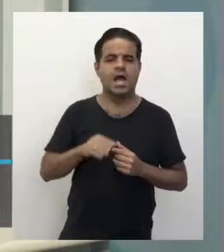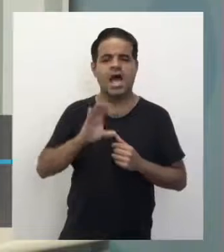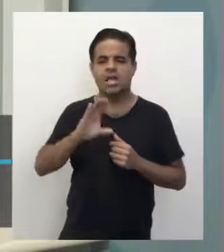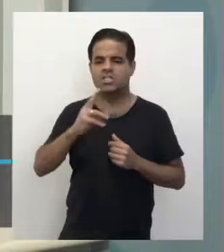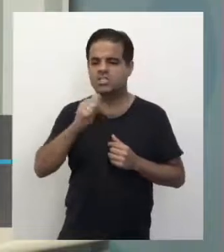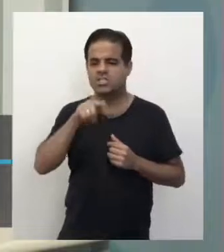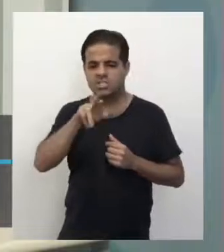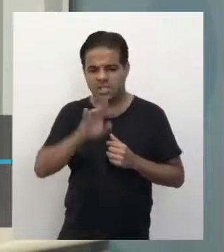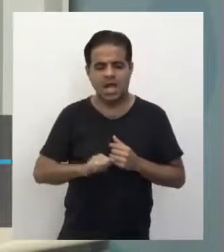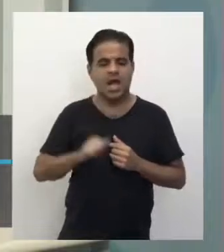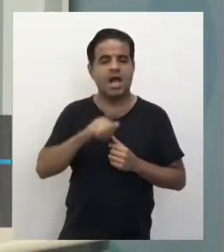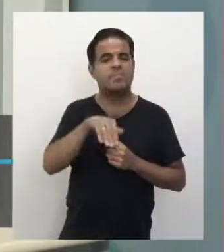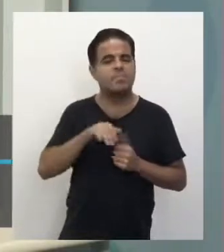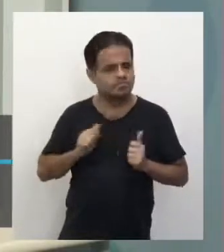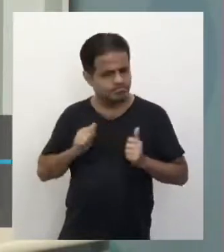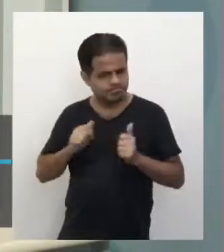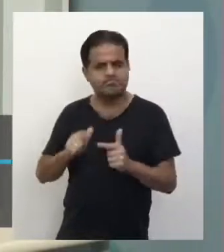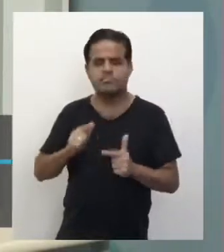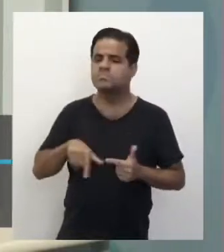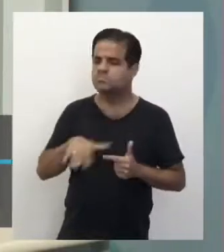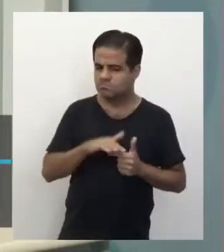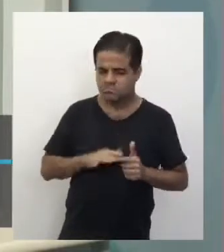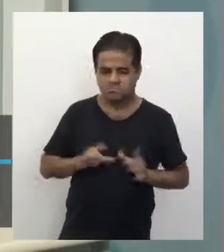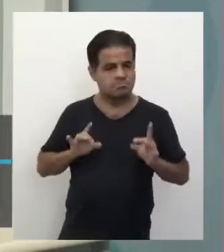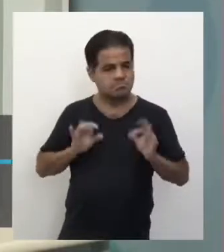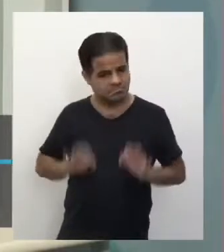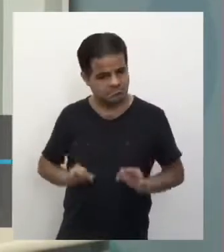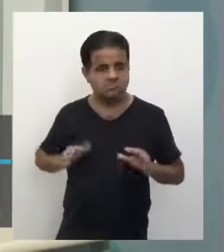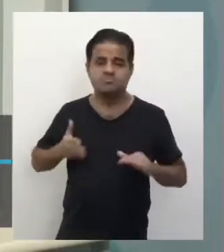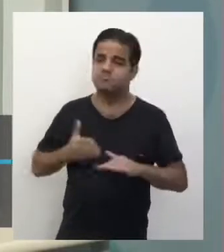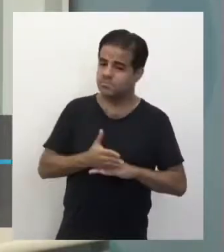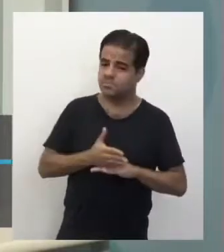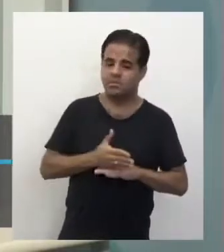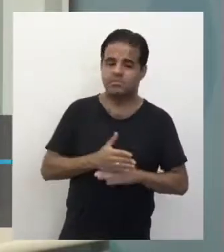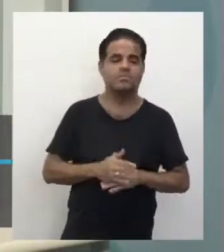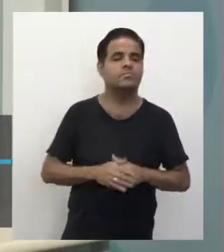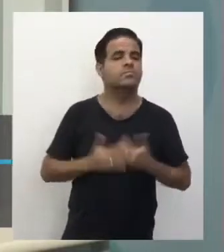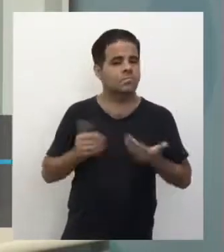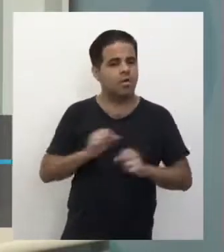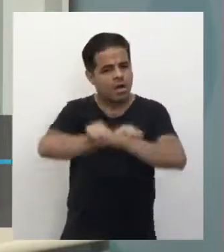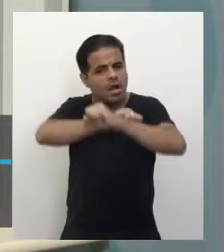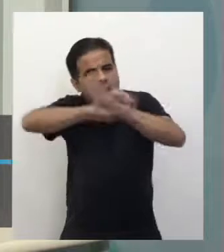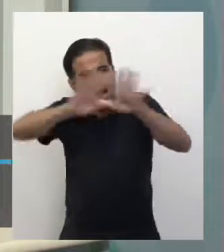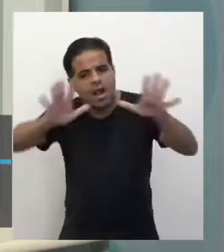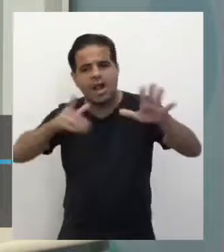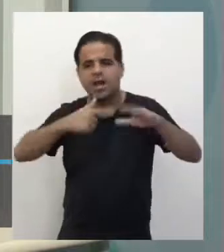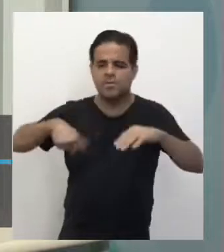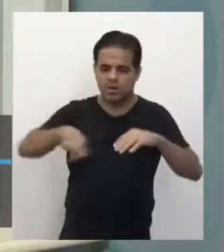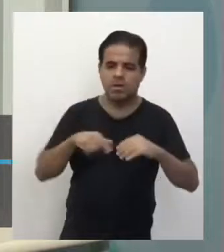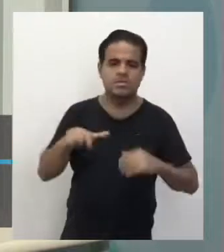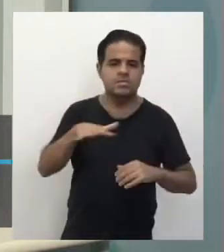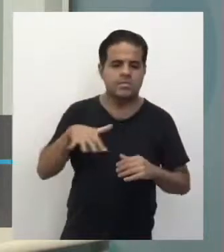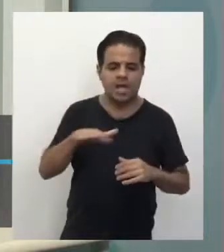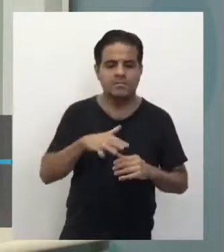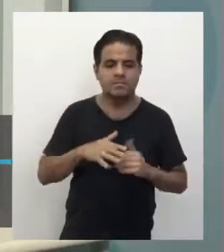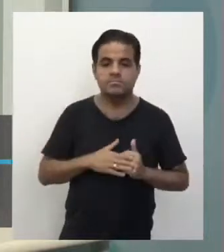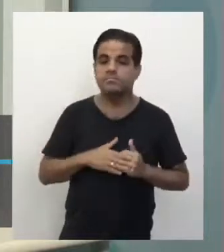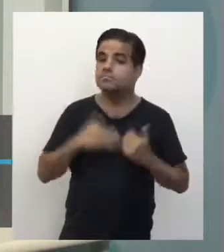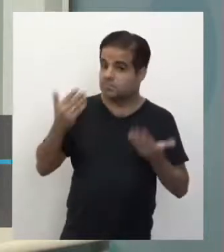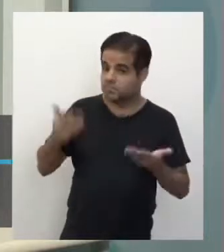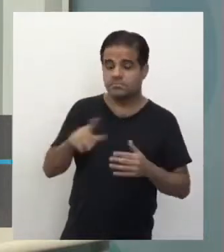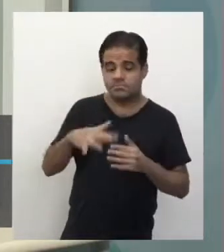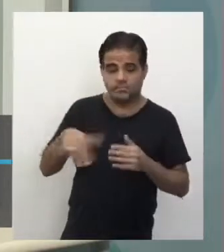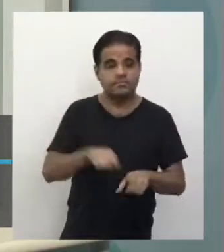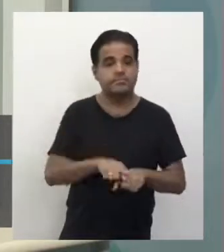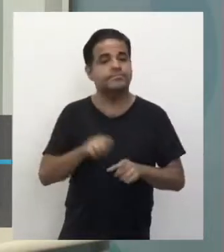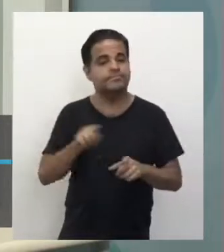o meme têm um campo específico de atuação. Tudo bem? Então, ficou claro para nós essa parte. E eles também,